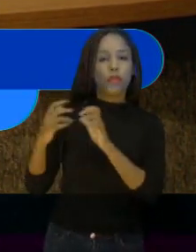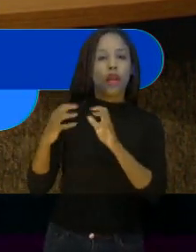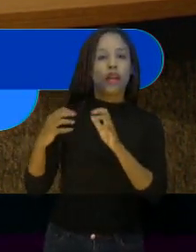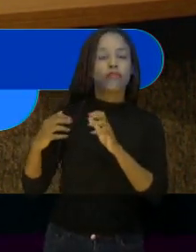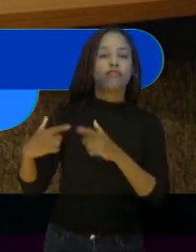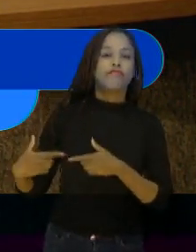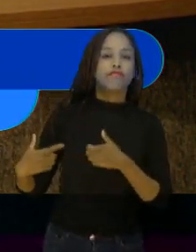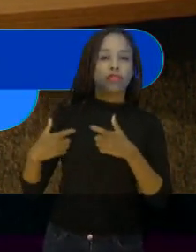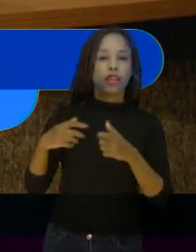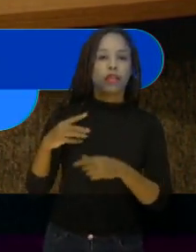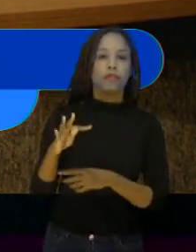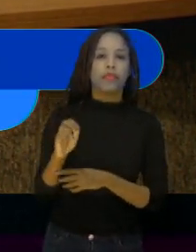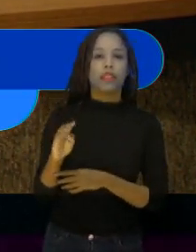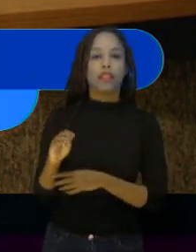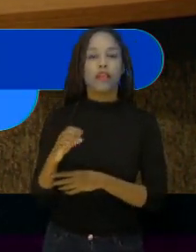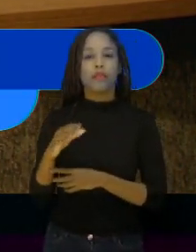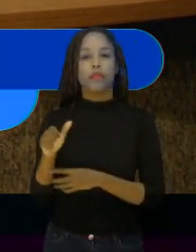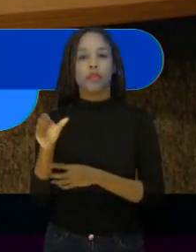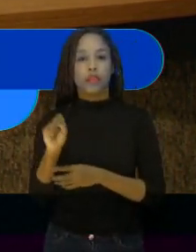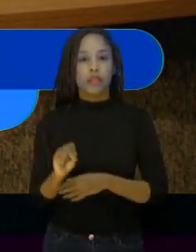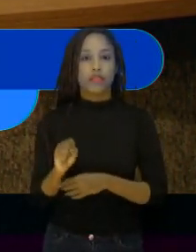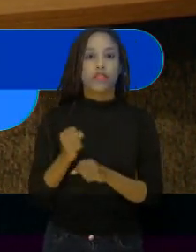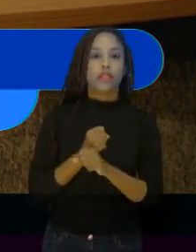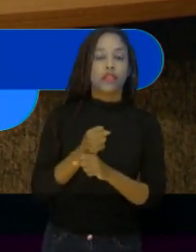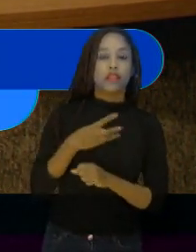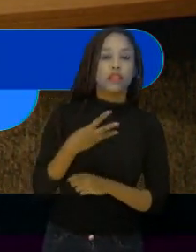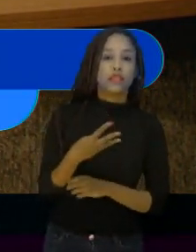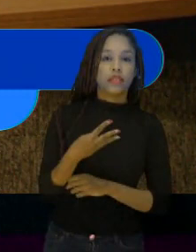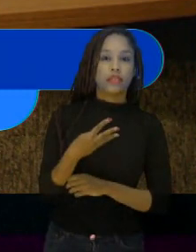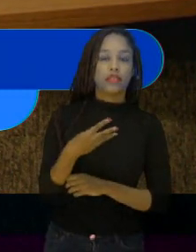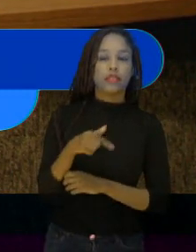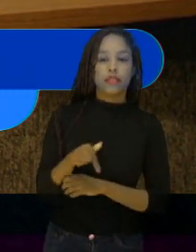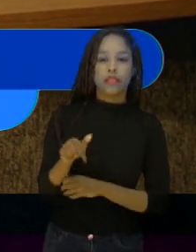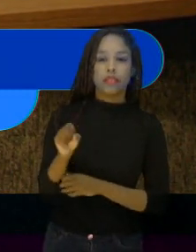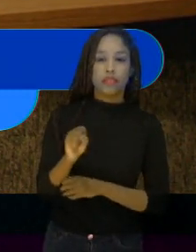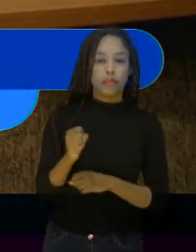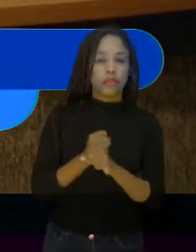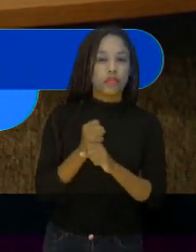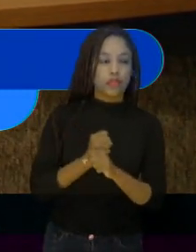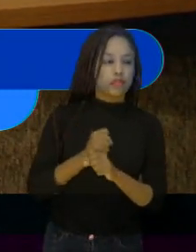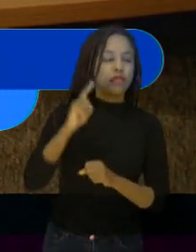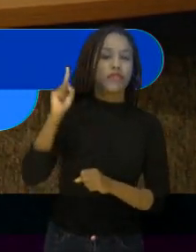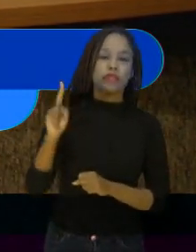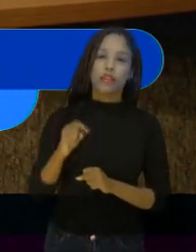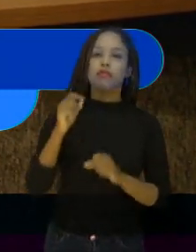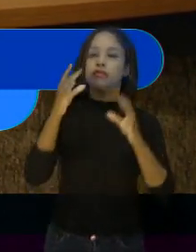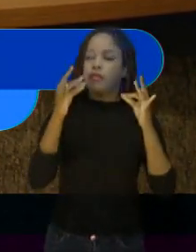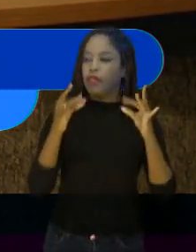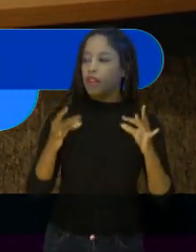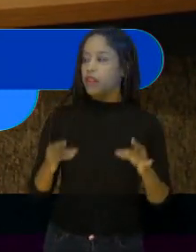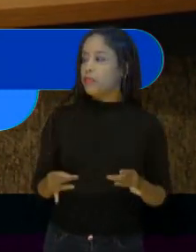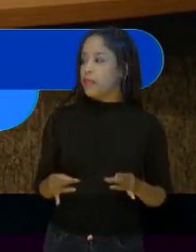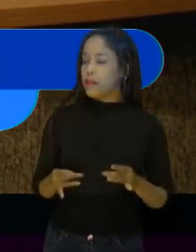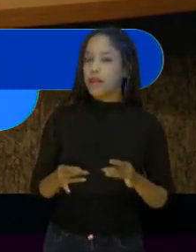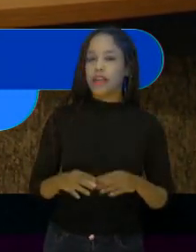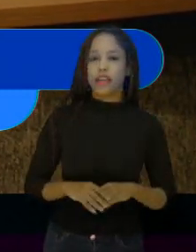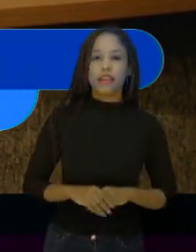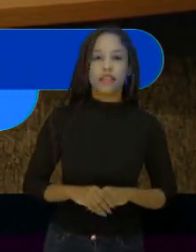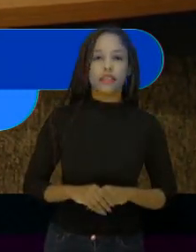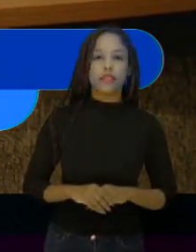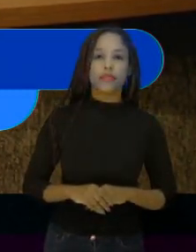ocorrida há 378 anos. Inserido no capítulo da insurreição pernambucana, a partir da chegada